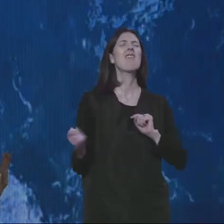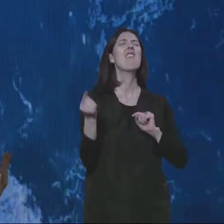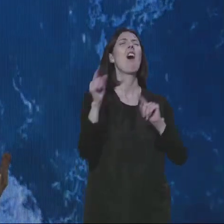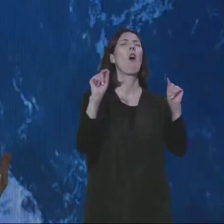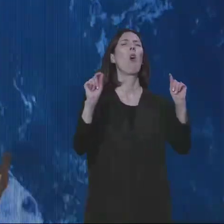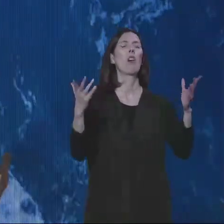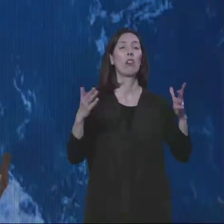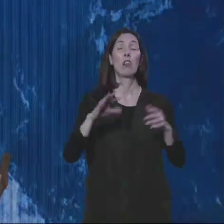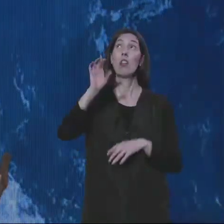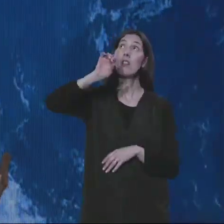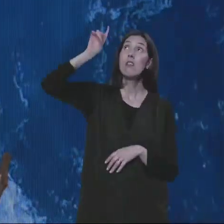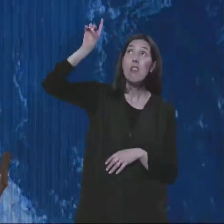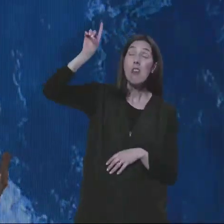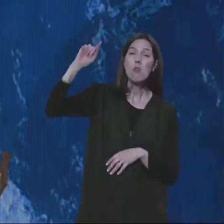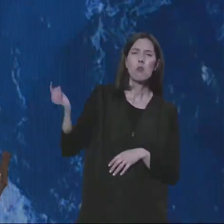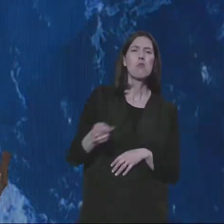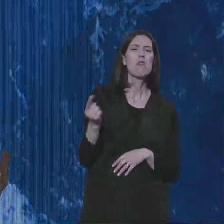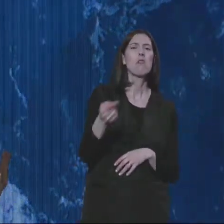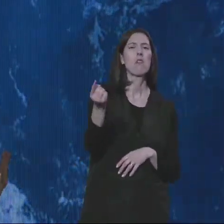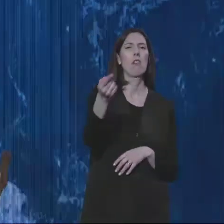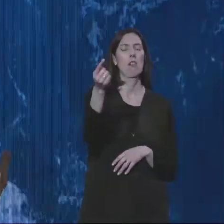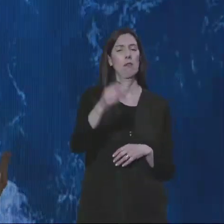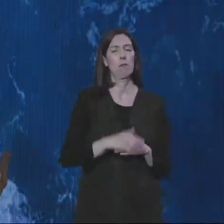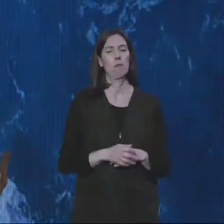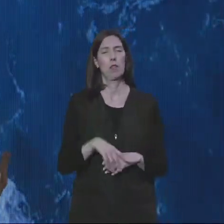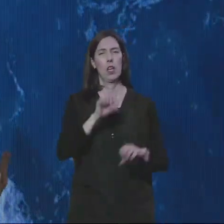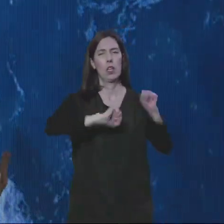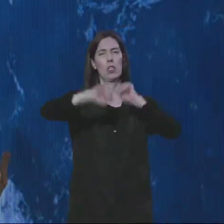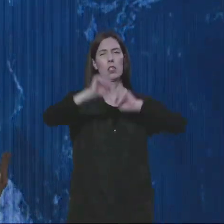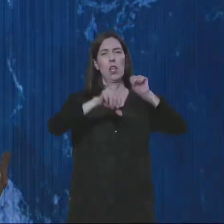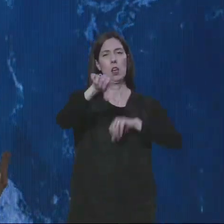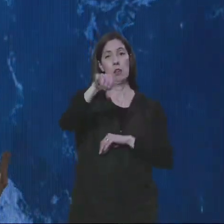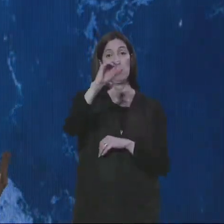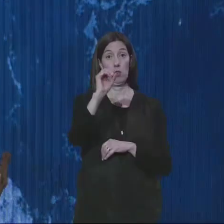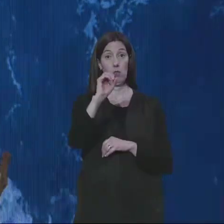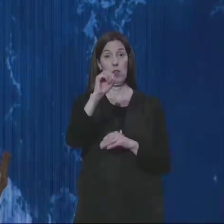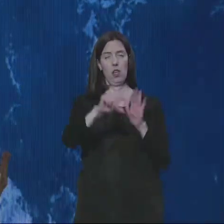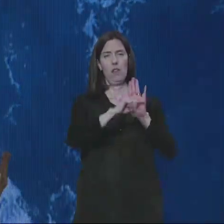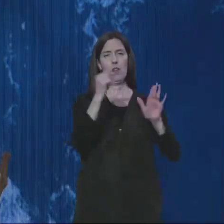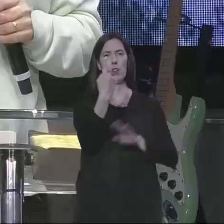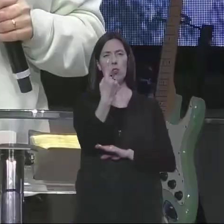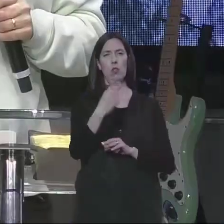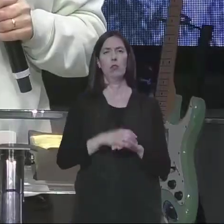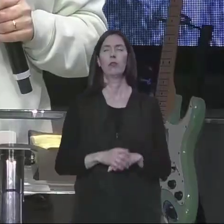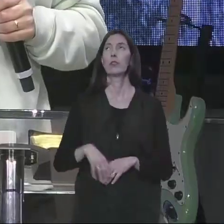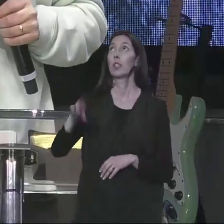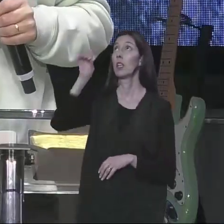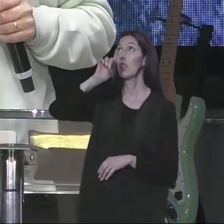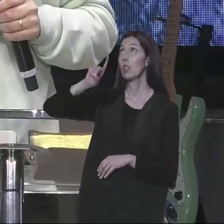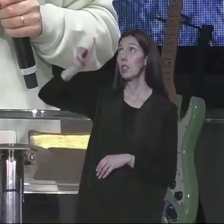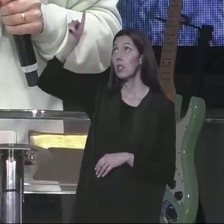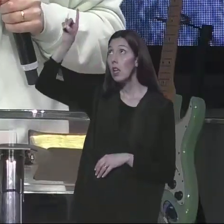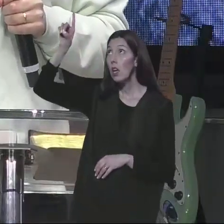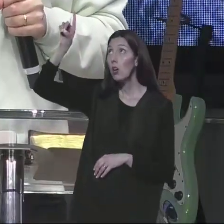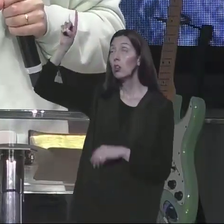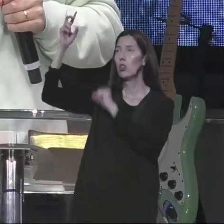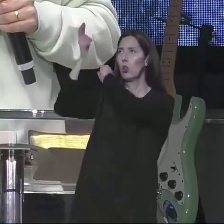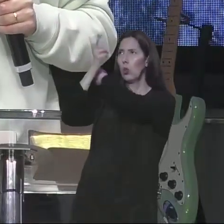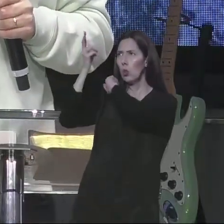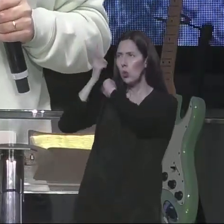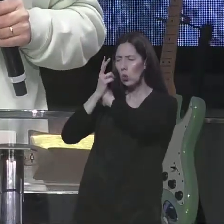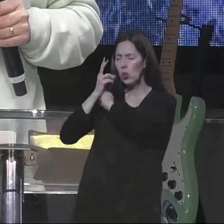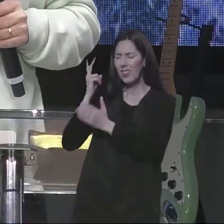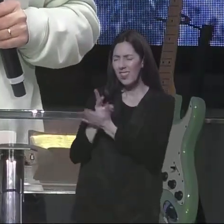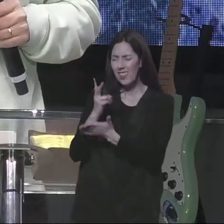um Deus eterno. Olha só, Salmo 90, versículo 1: Senhor, Tu és o nosso refúgio sempre, de